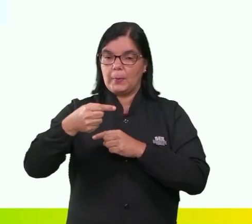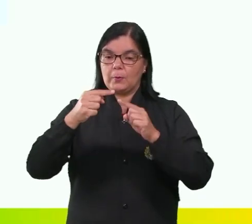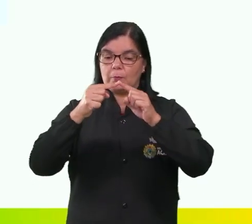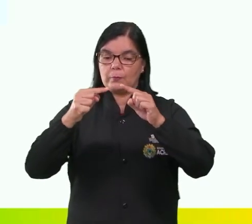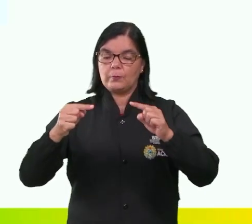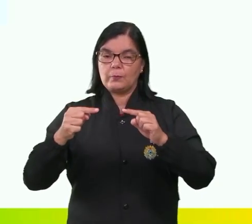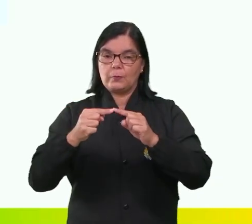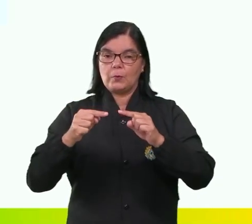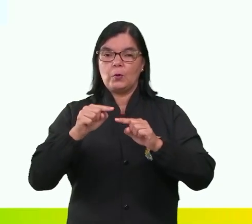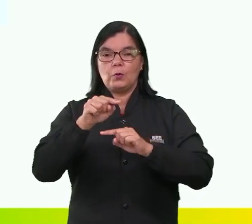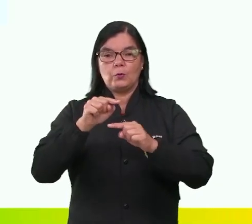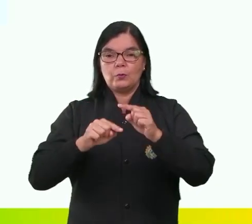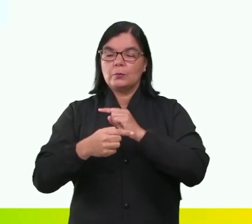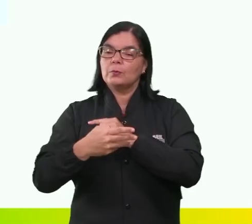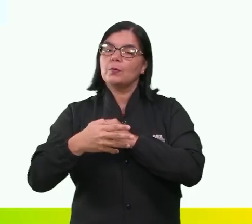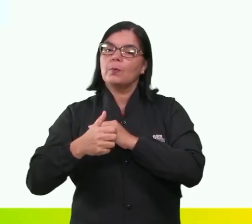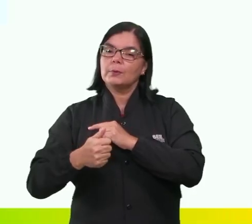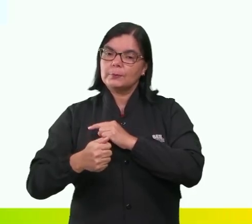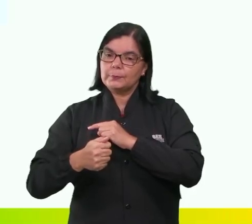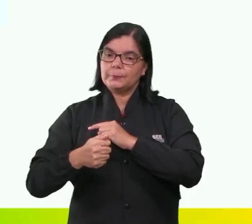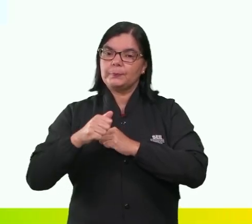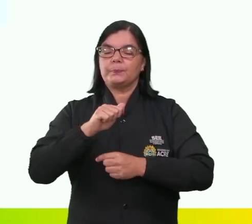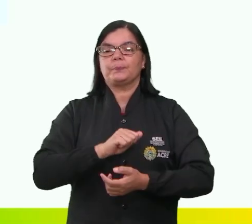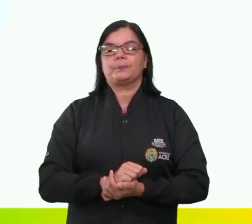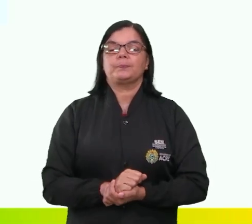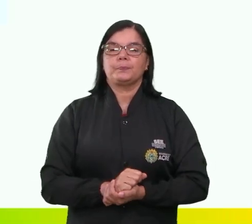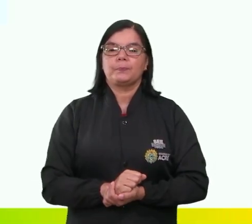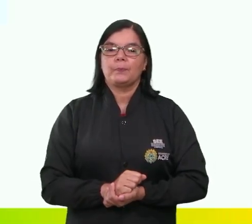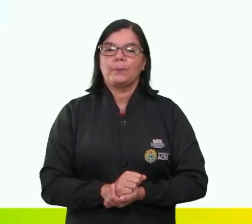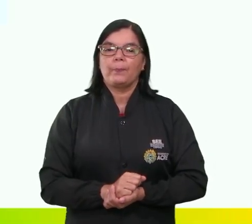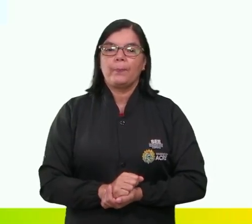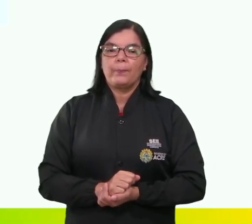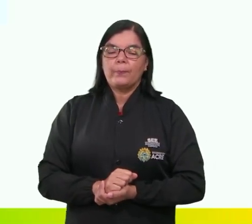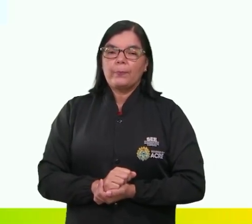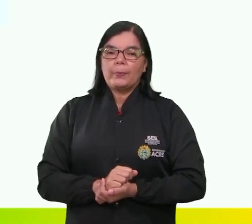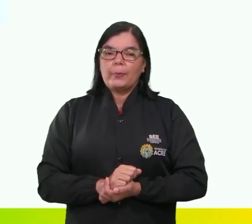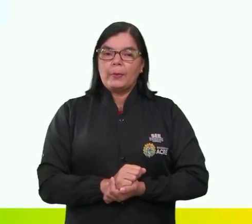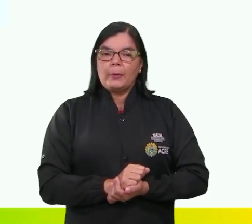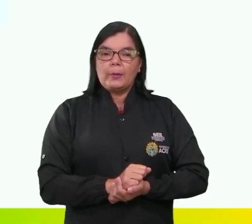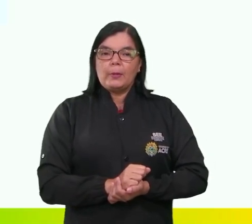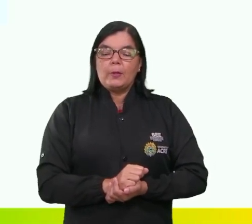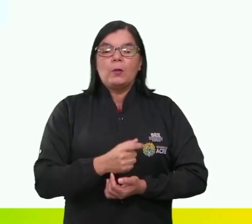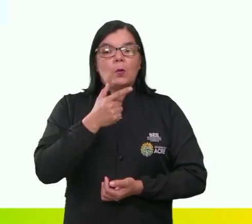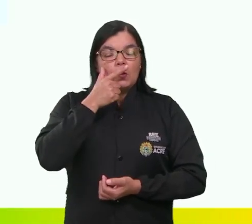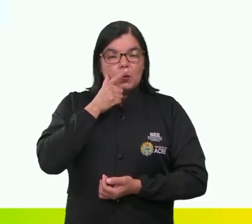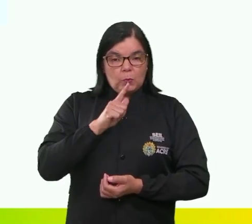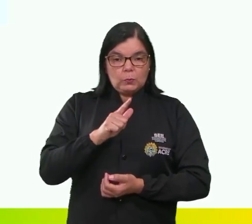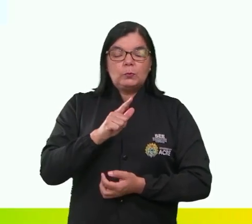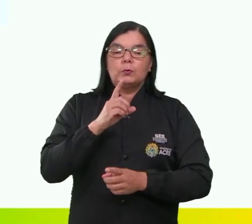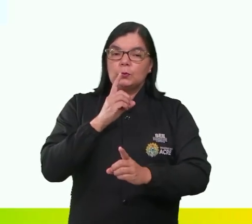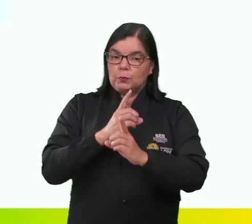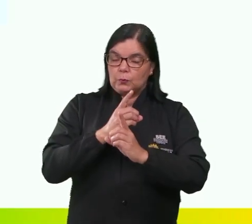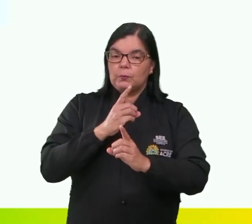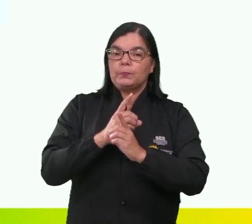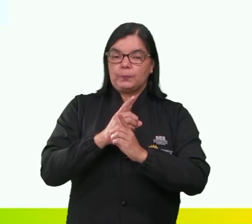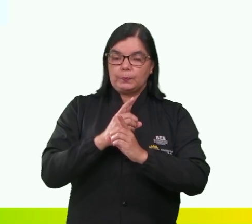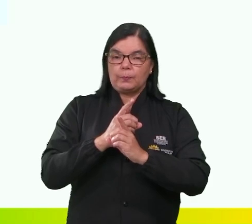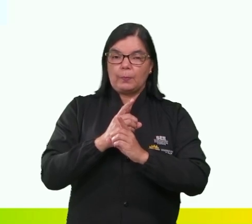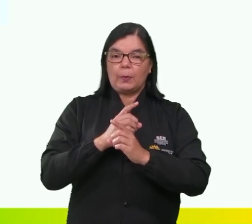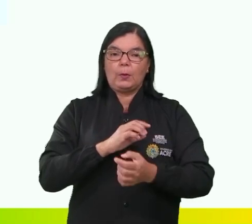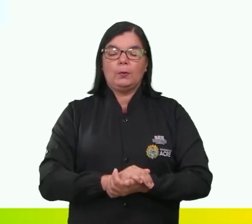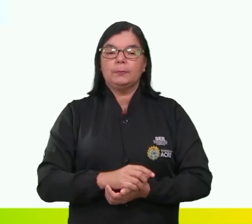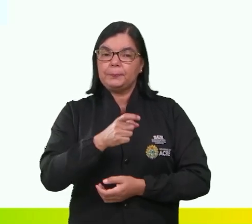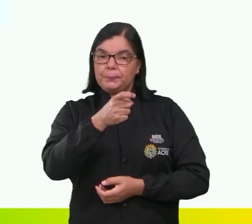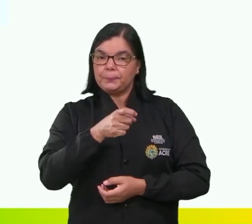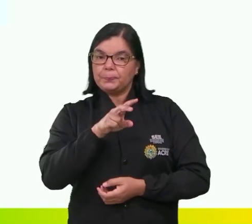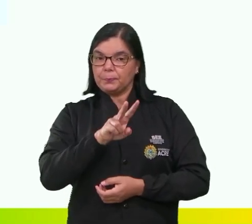delta sobre 4A, ok? Então, eu consigo encontrar o